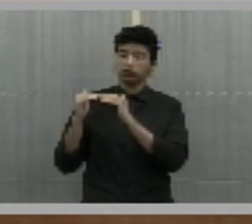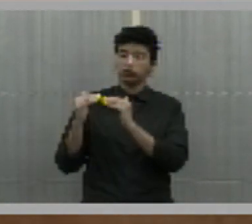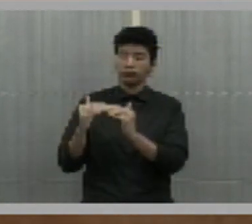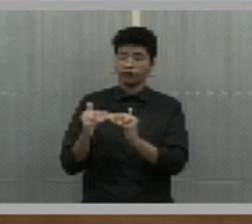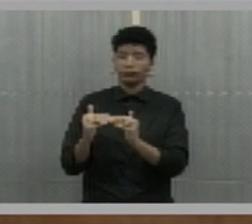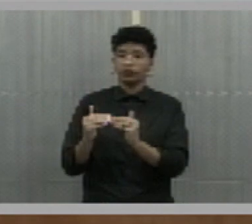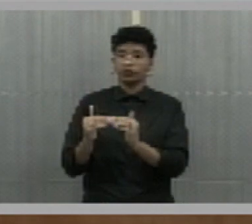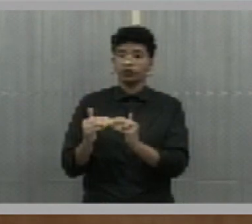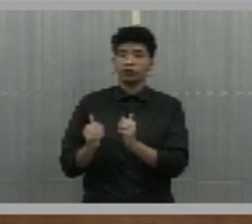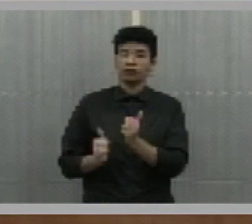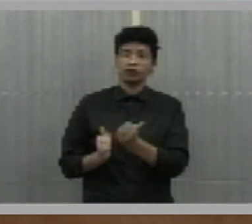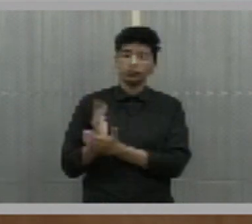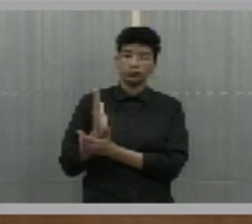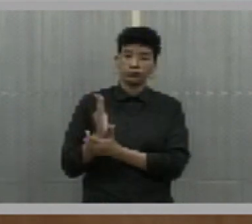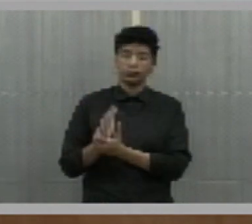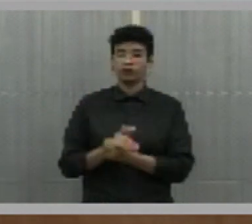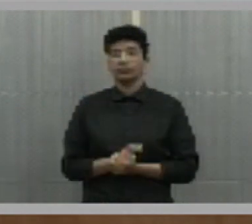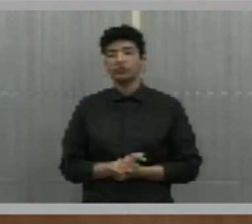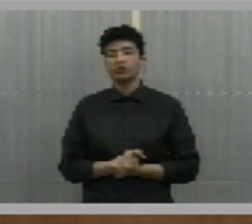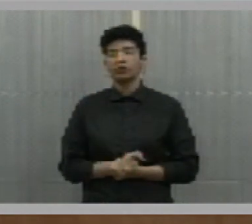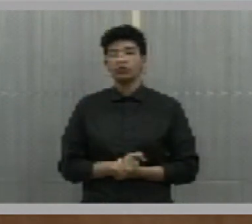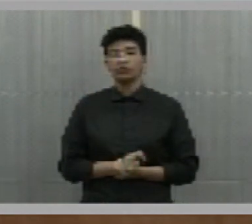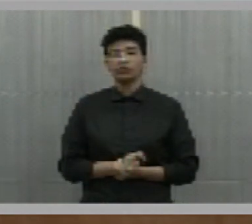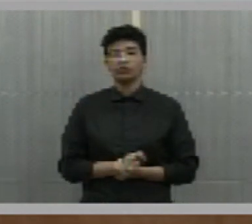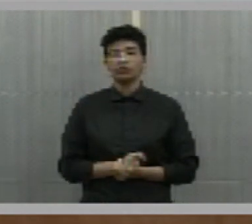permaneçam como estão. Aprovado.